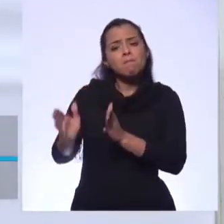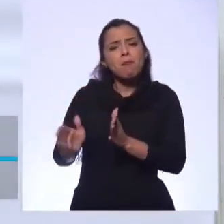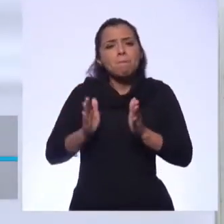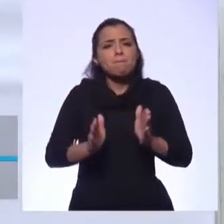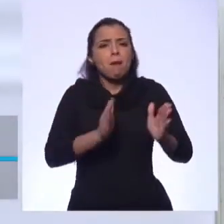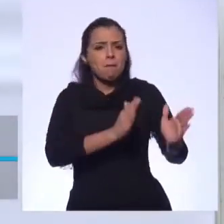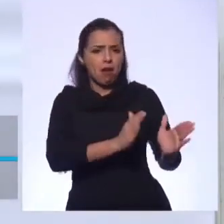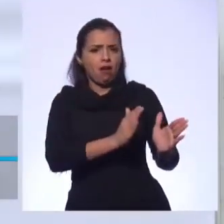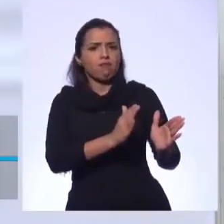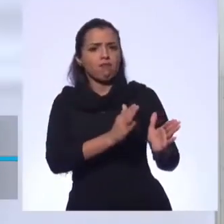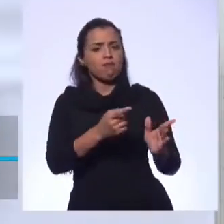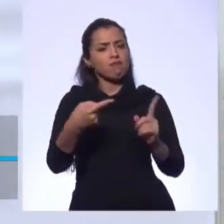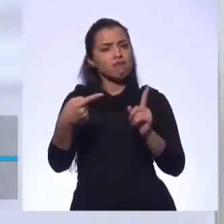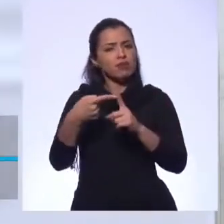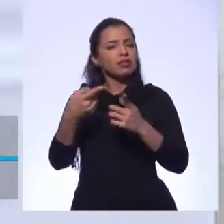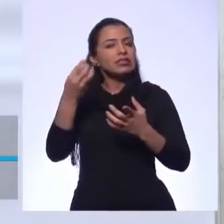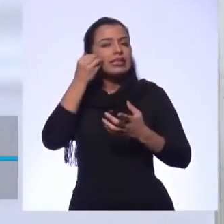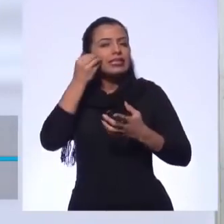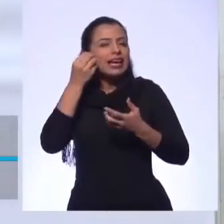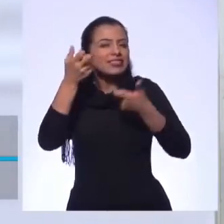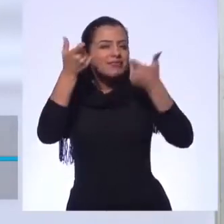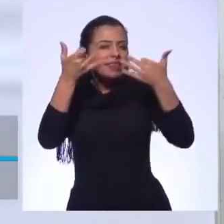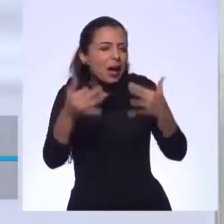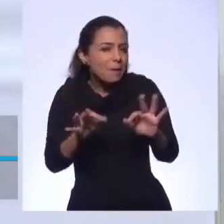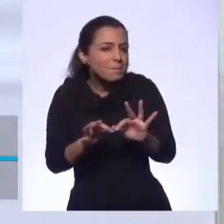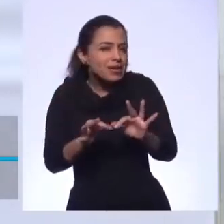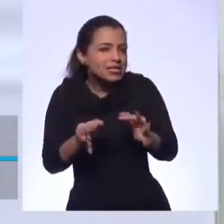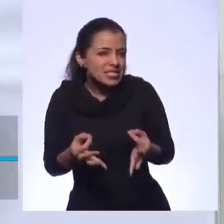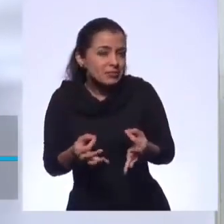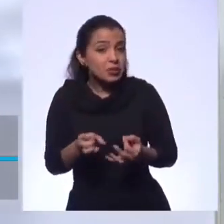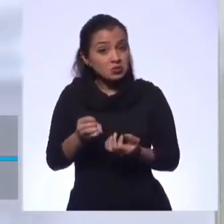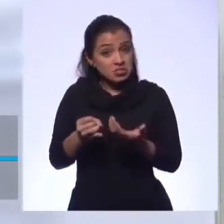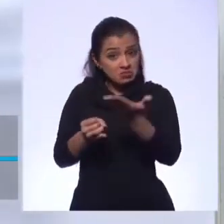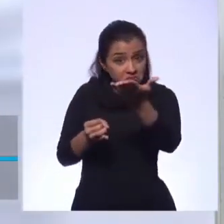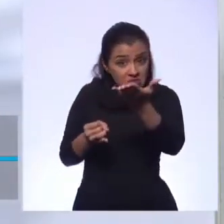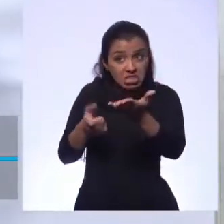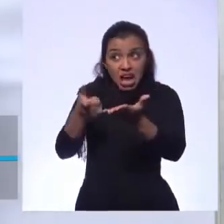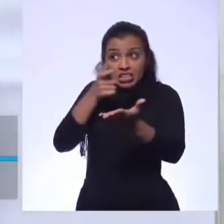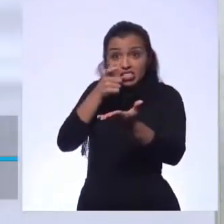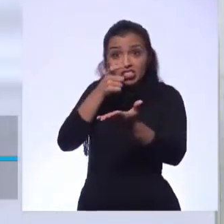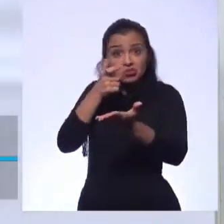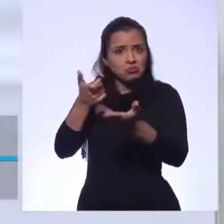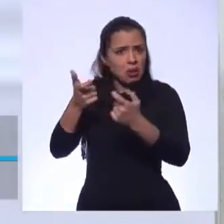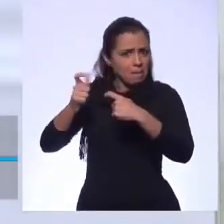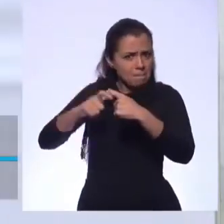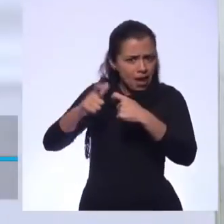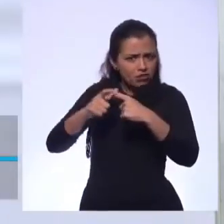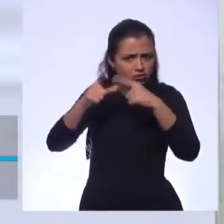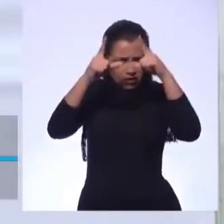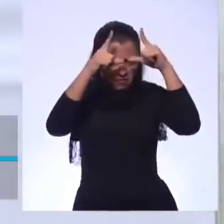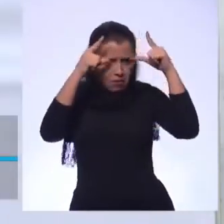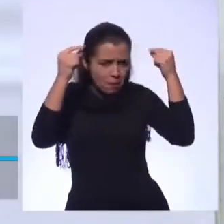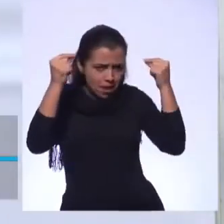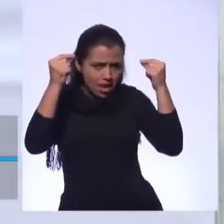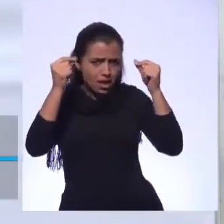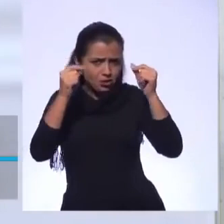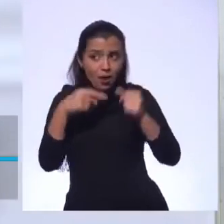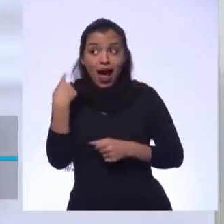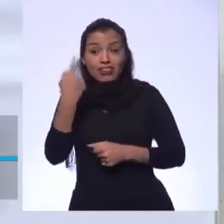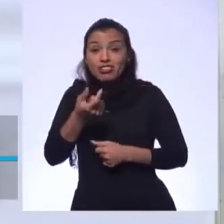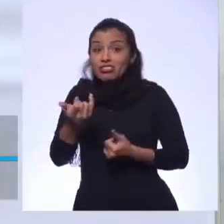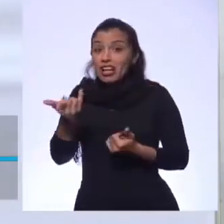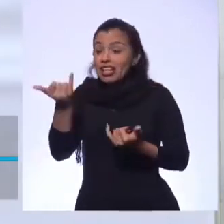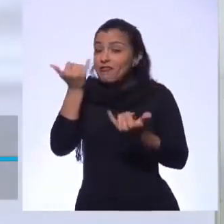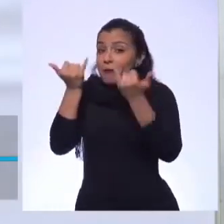bom? Eu vou falar de uma forma bem simples, né? Então se tem algum médico, algum enfermeiro assistindo aí, a ideia nossa é só passar a informação, não é